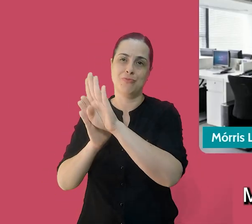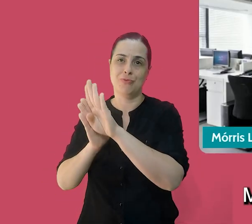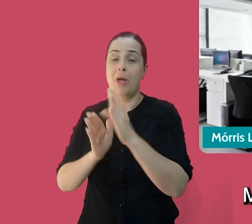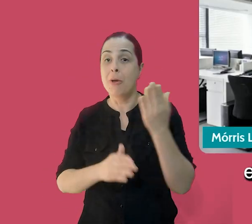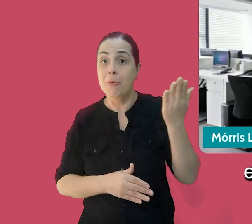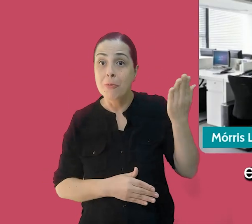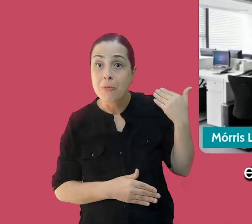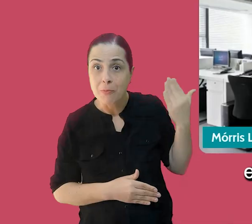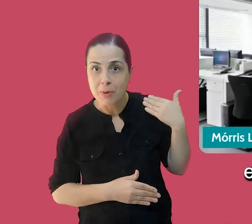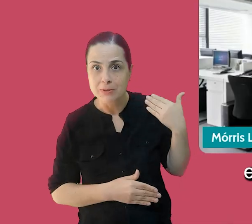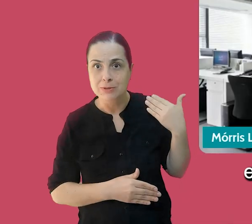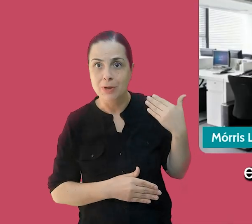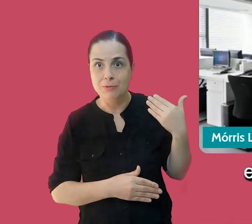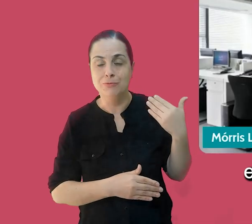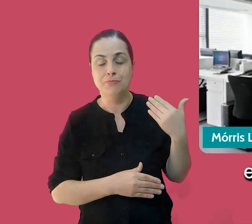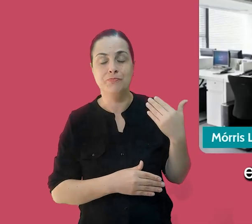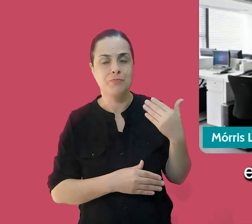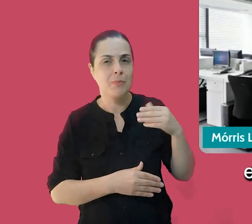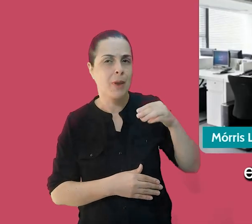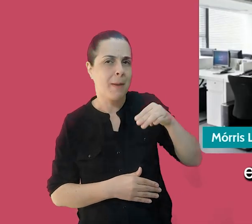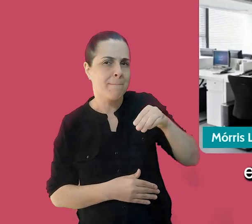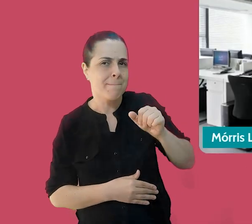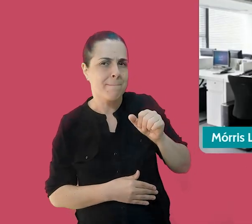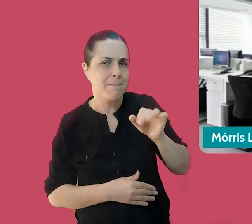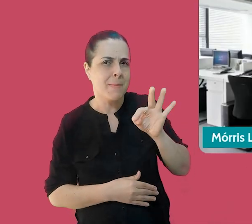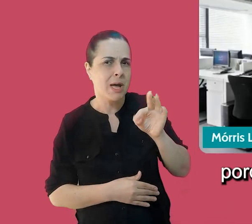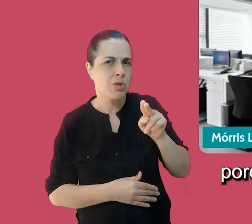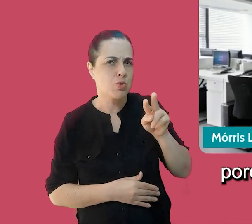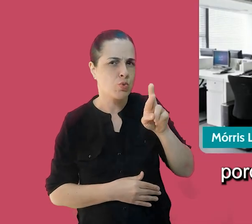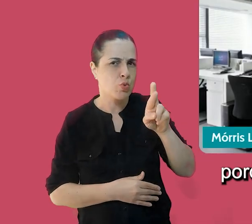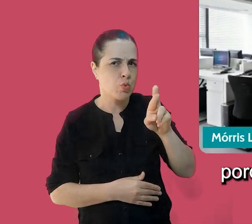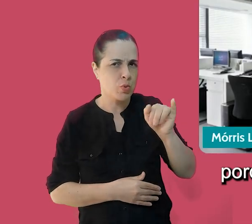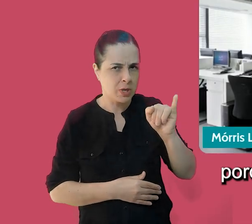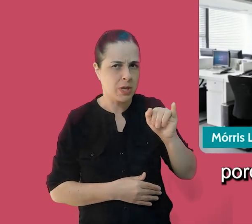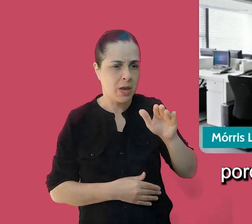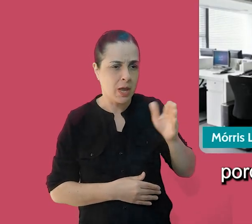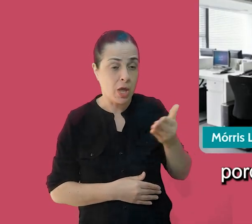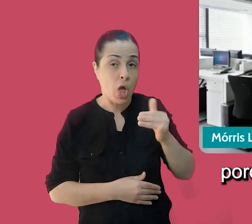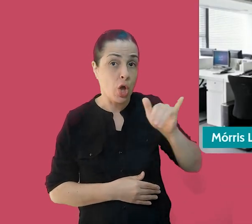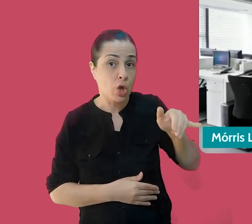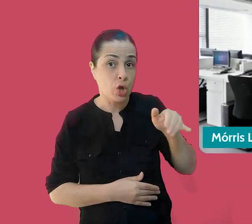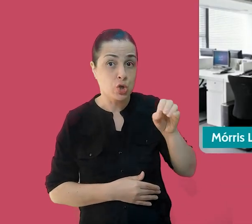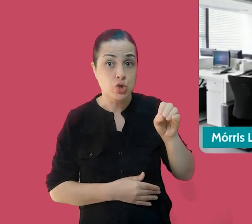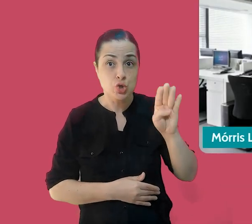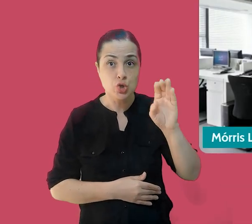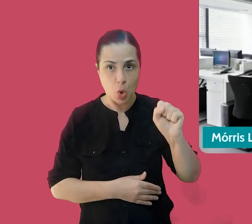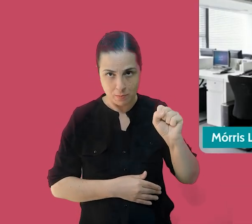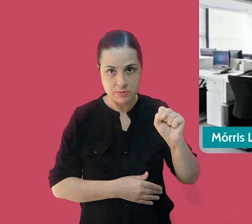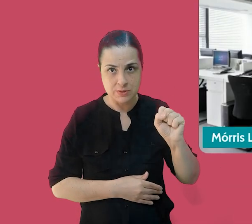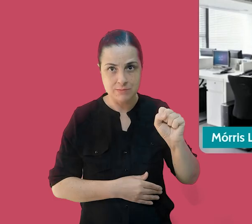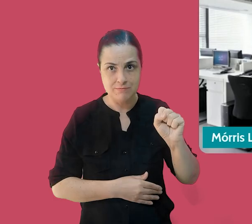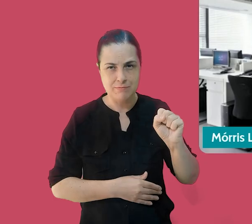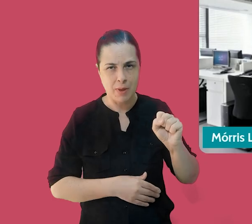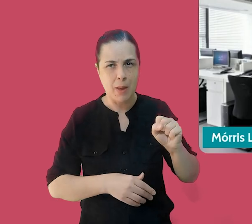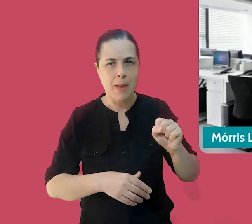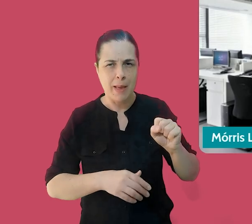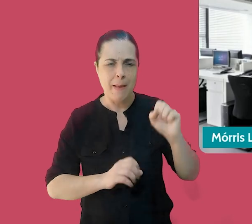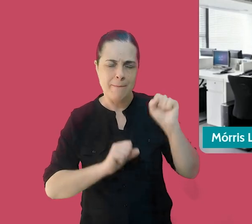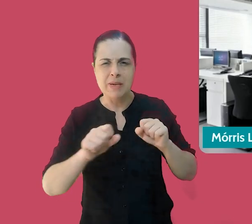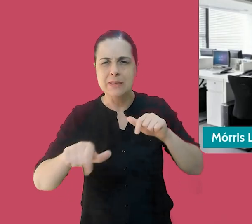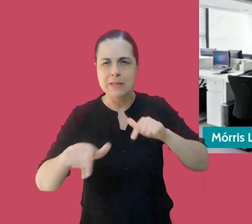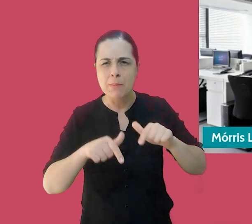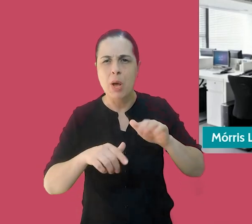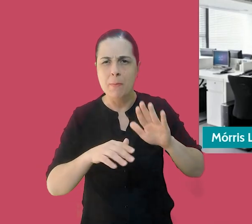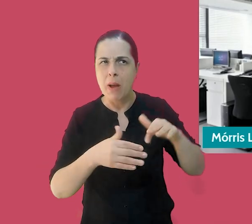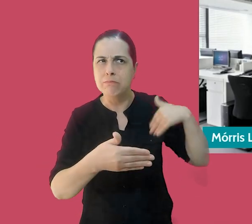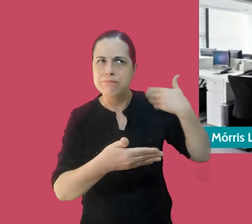lá atrás, né? Em 2020, a gente mudou o nome para Maturi, porque a gente já vinha falando há muito tempo, Maturi é muito mais do que Jobs,